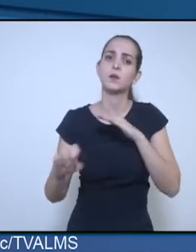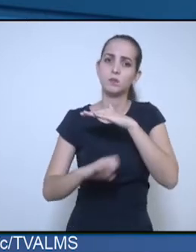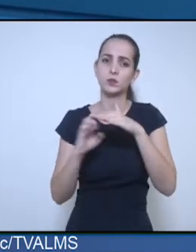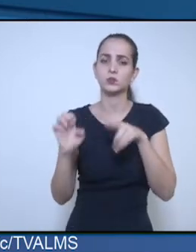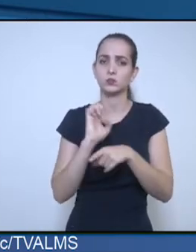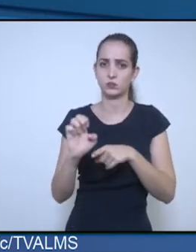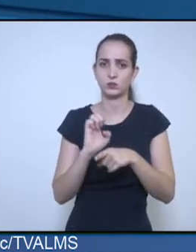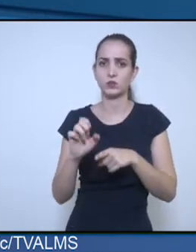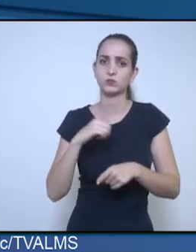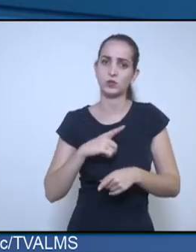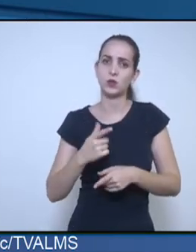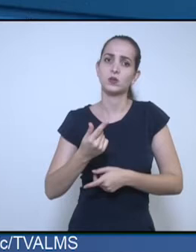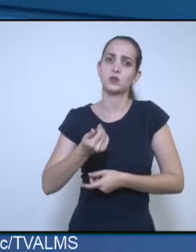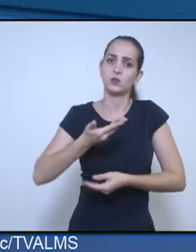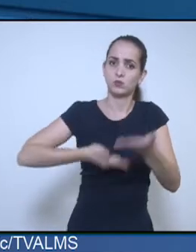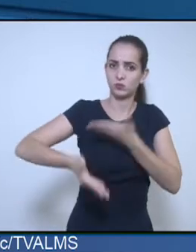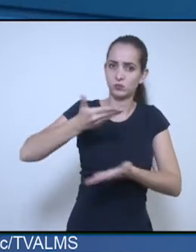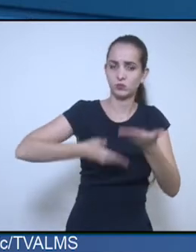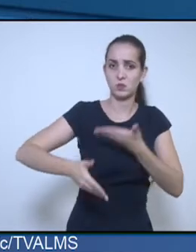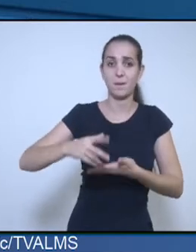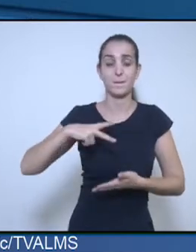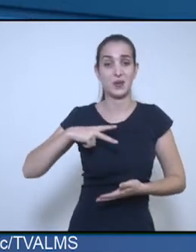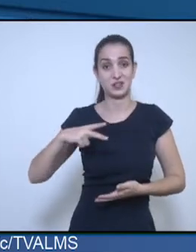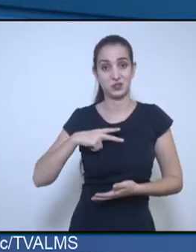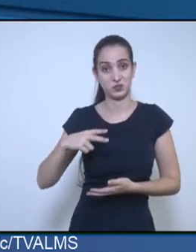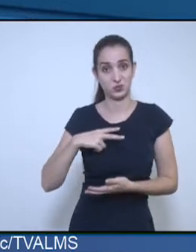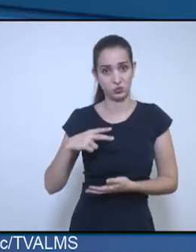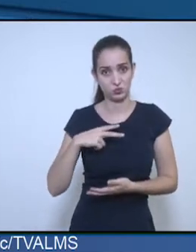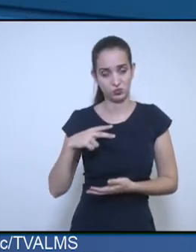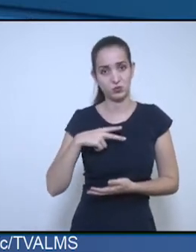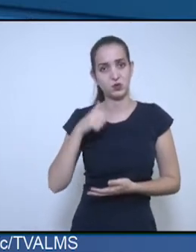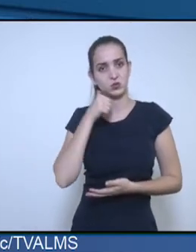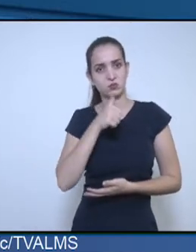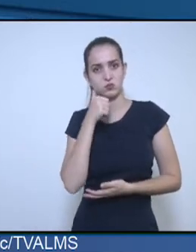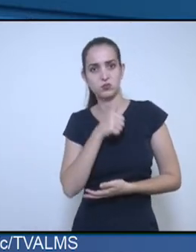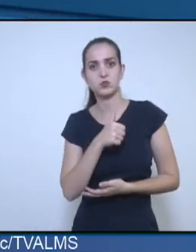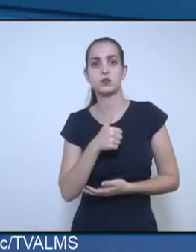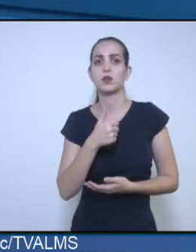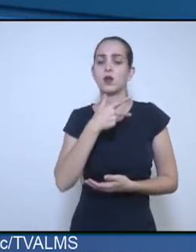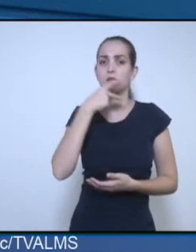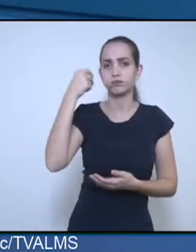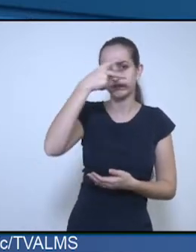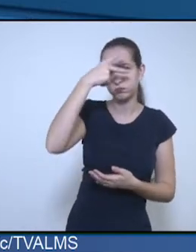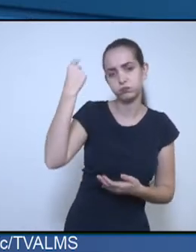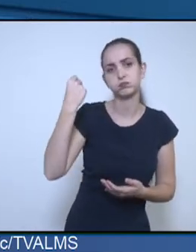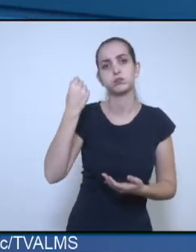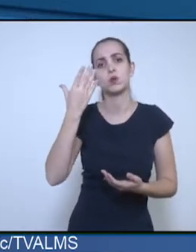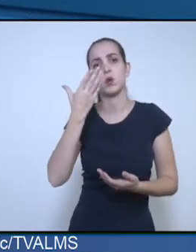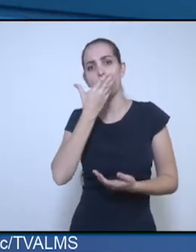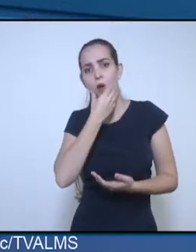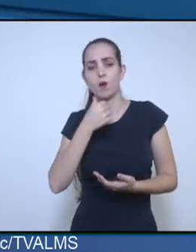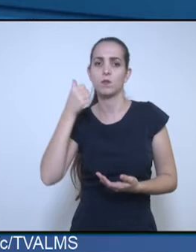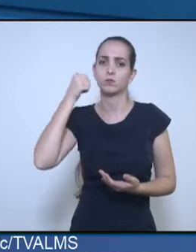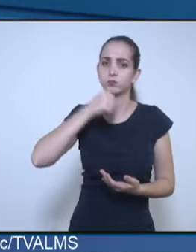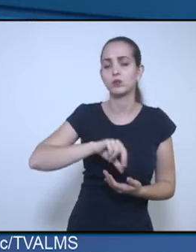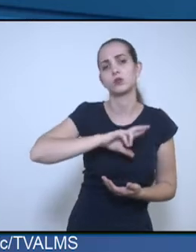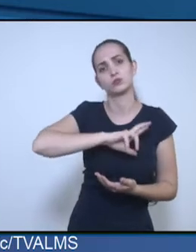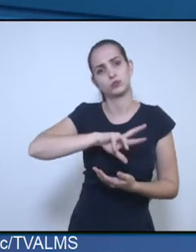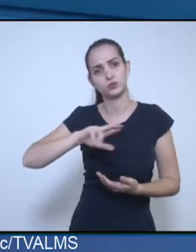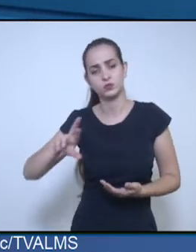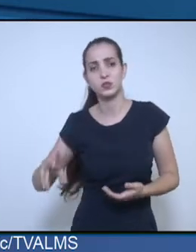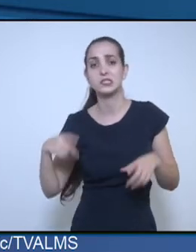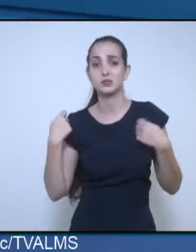que comercializam produtos de higiene íntima, peças de roupas de banho adulta, masculinas e feminina,